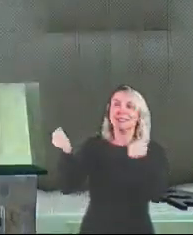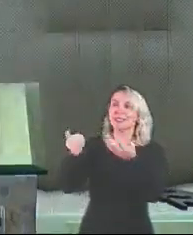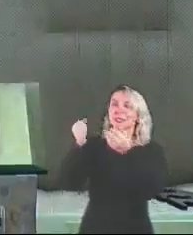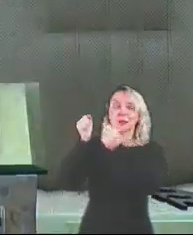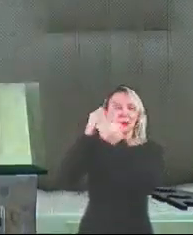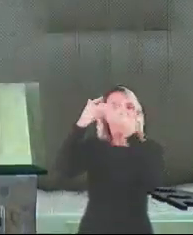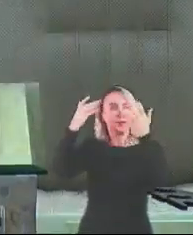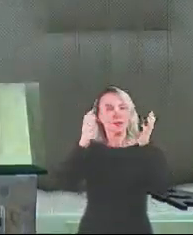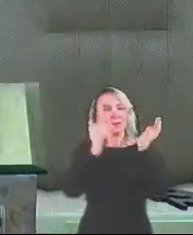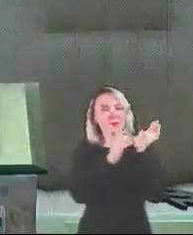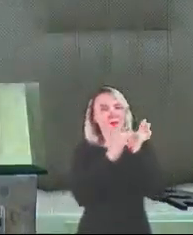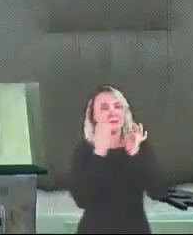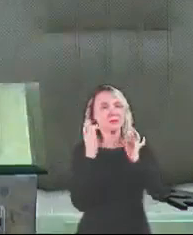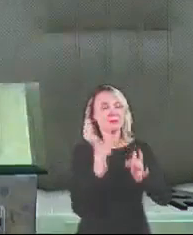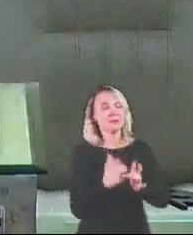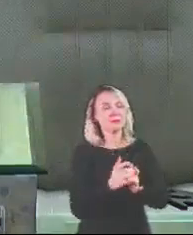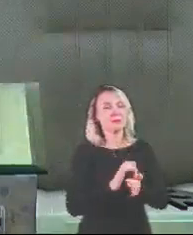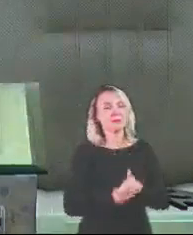Jesus.